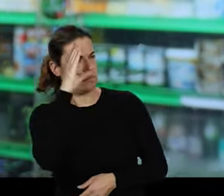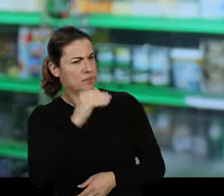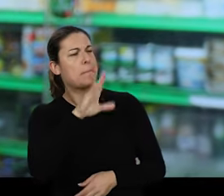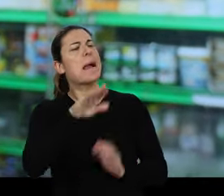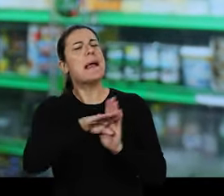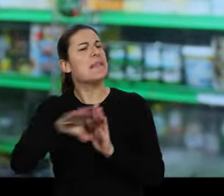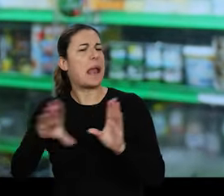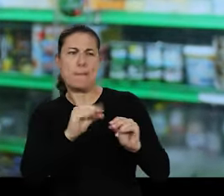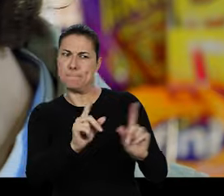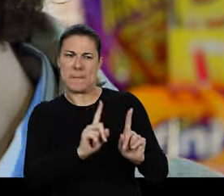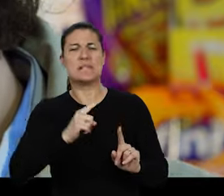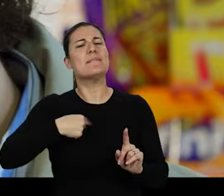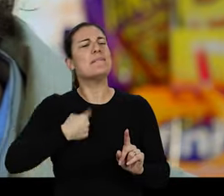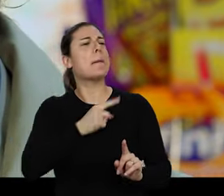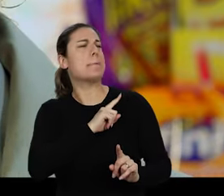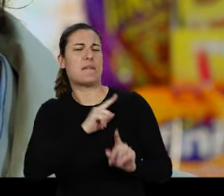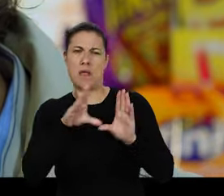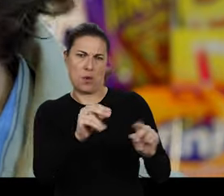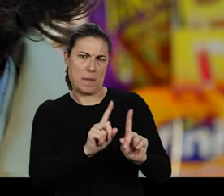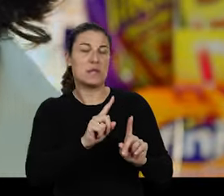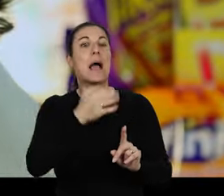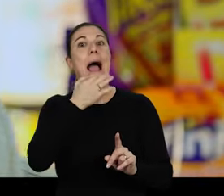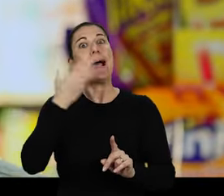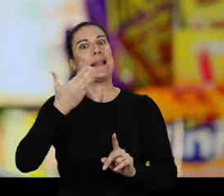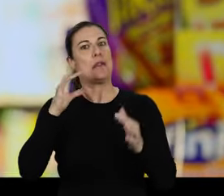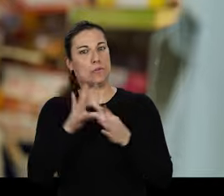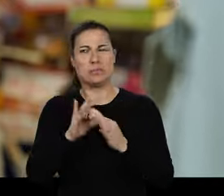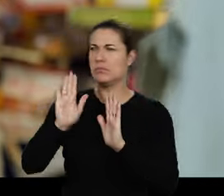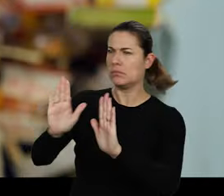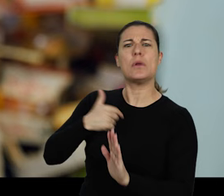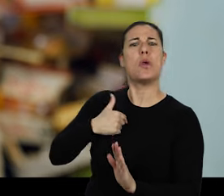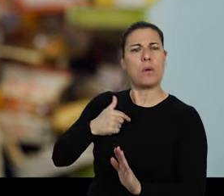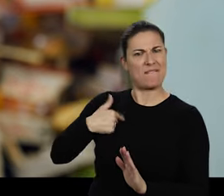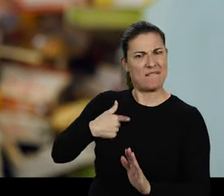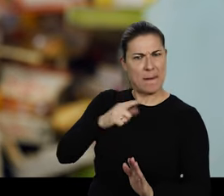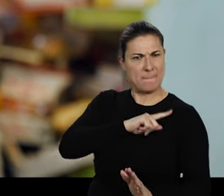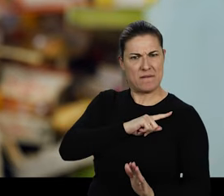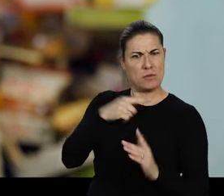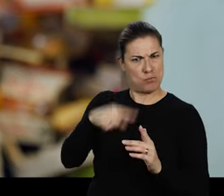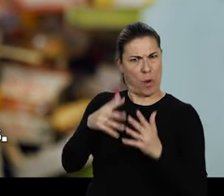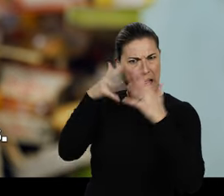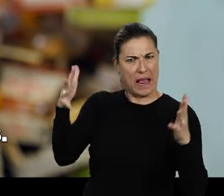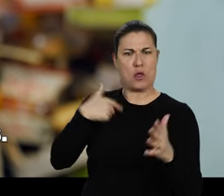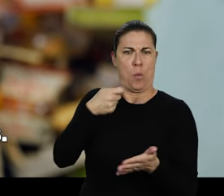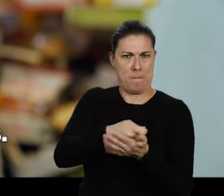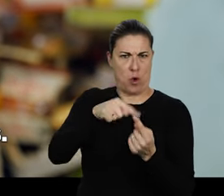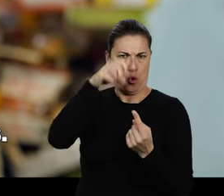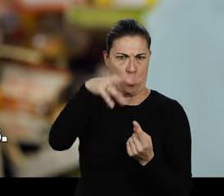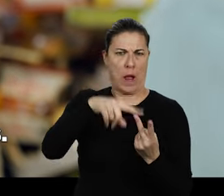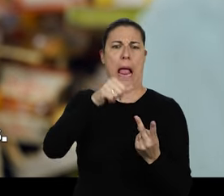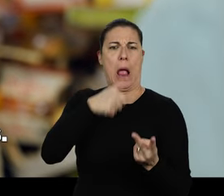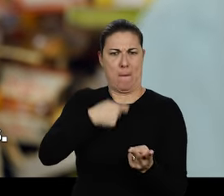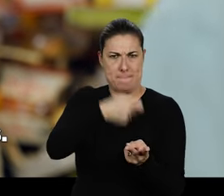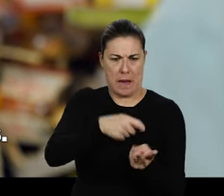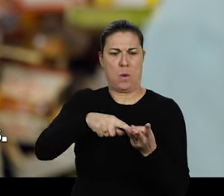a direita não vai mexer nisso. A direita não mexe com a iniciativa privada. É uma questão de direito. Então e eu não sou iniciativa privada ou são só os grandes? Olha, eu pago luz,